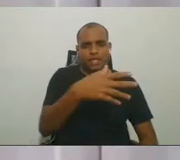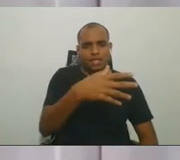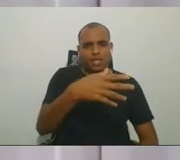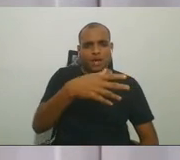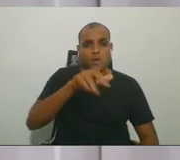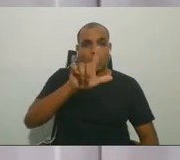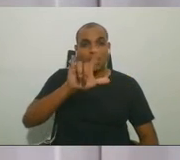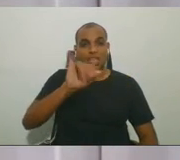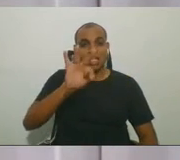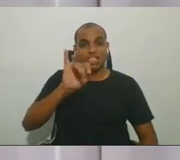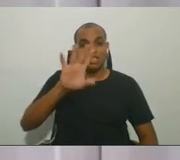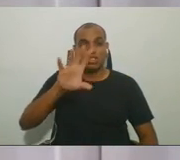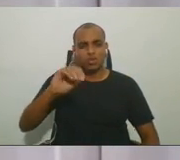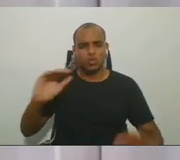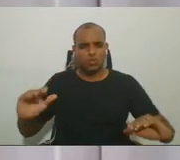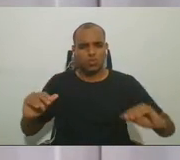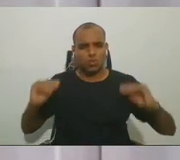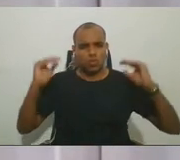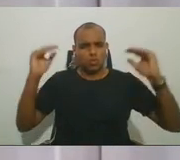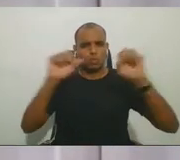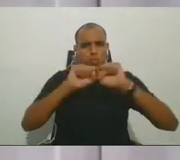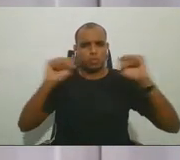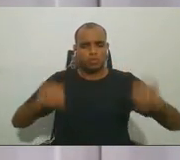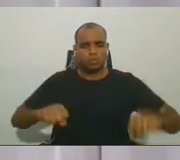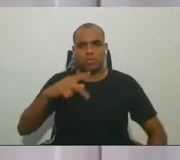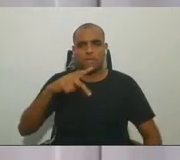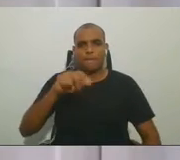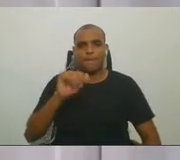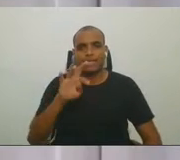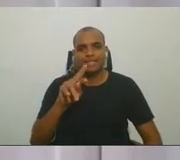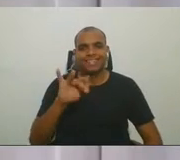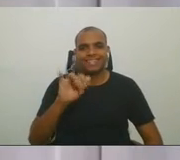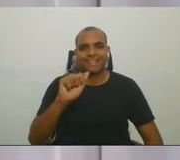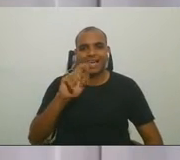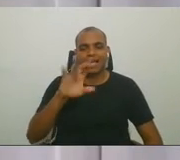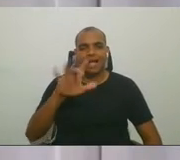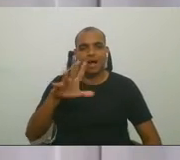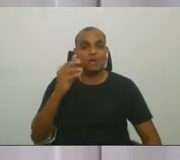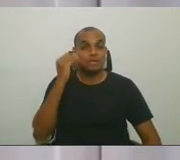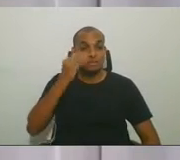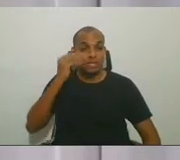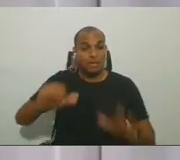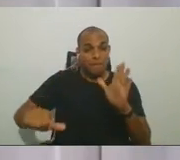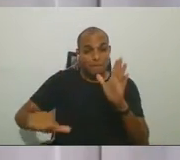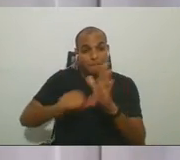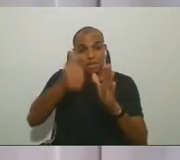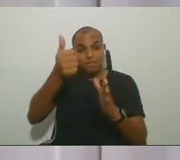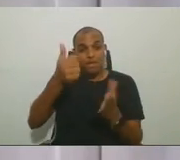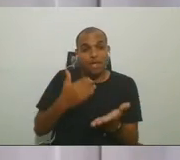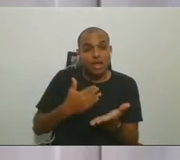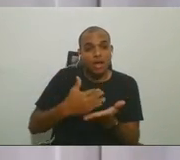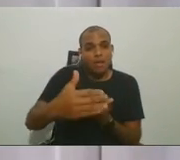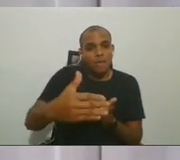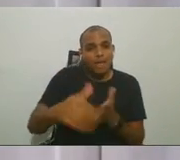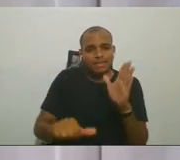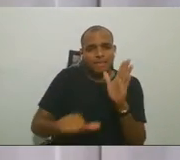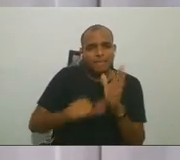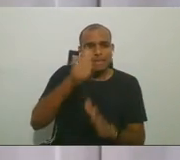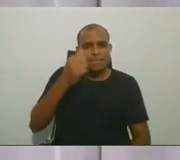patriarcal, cuja experiência primeira deriva da primeira experiência